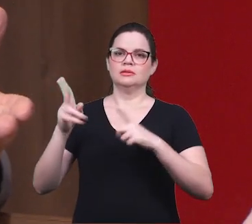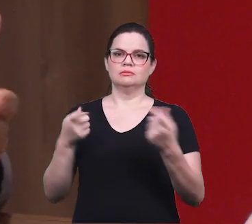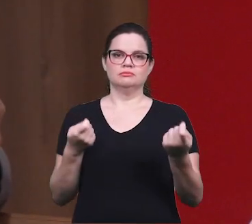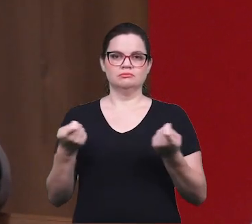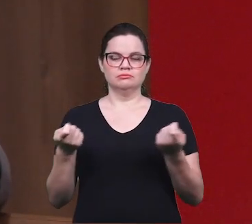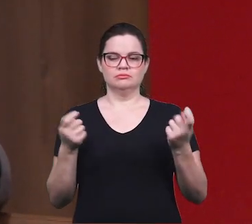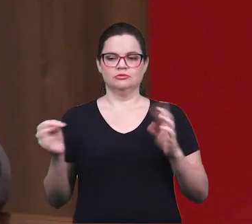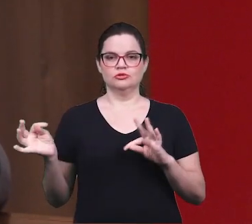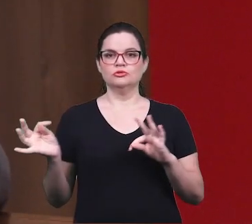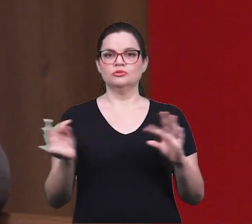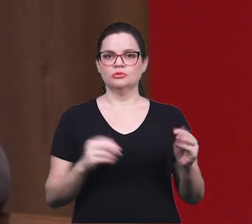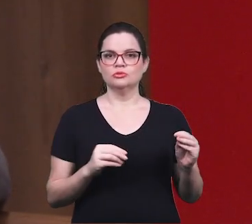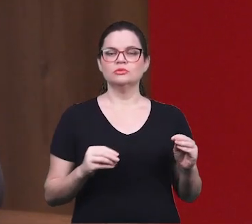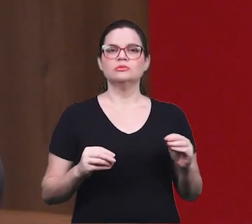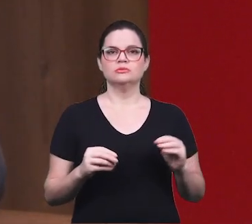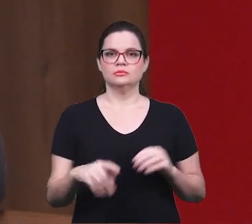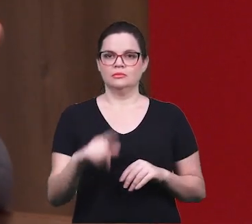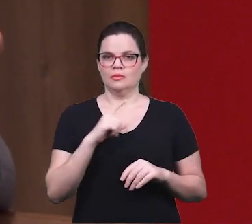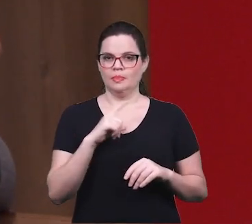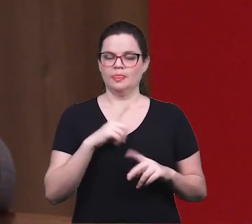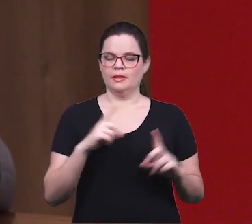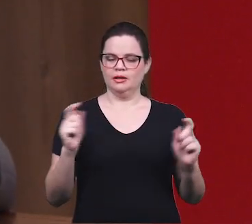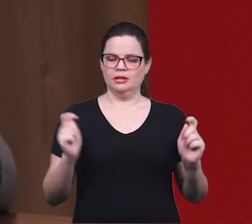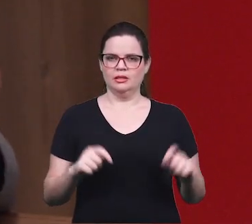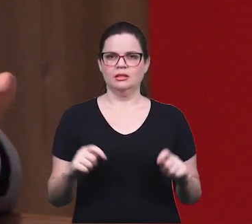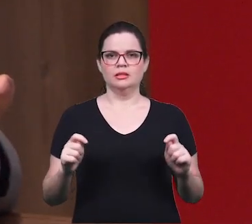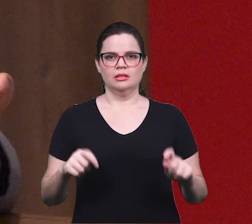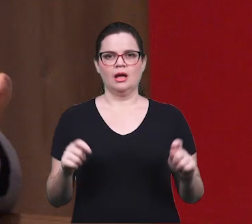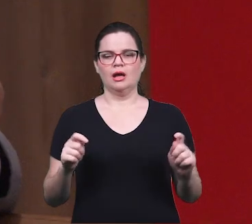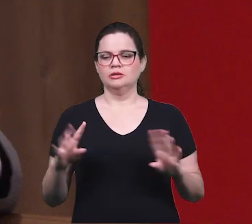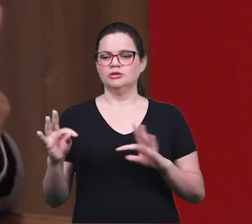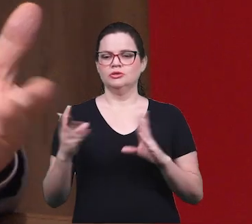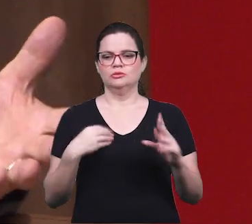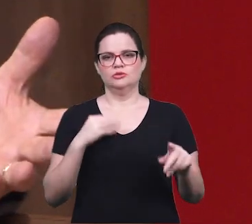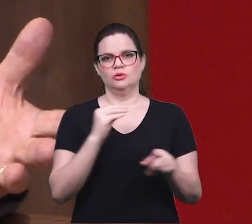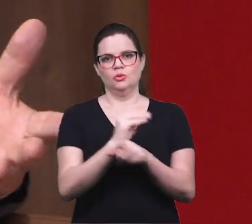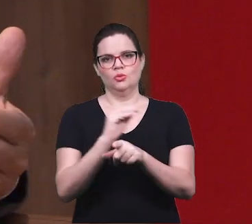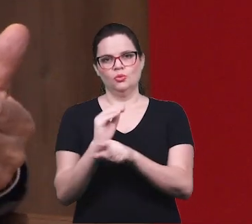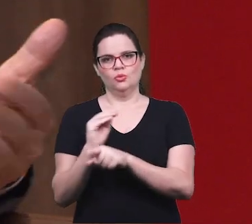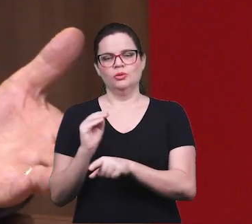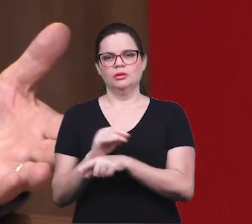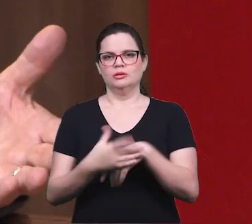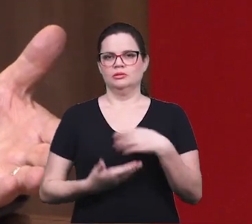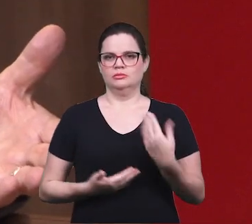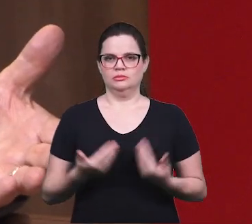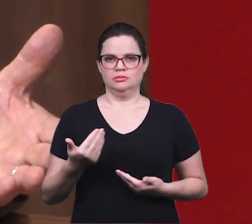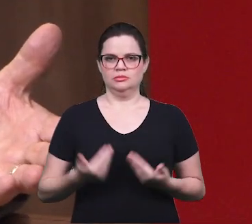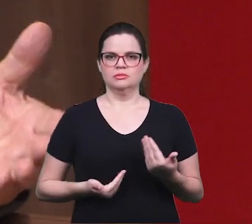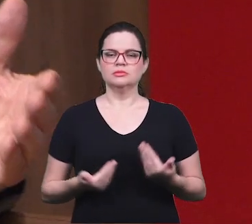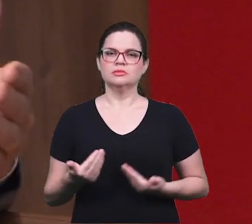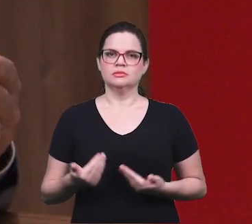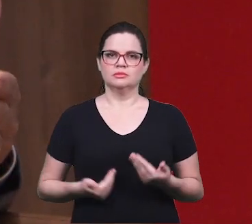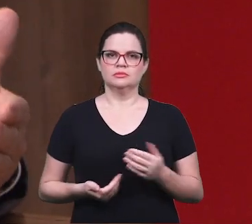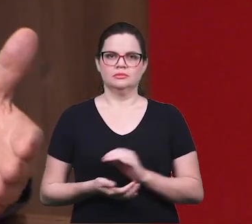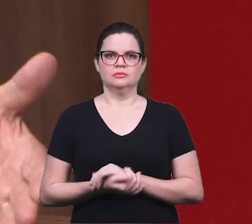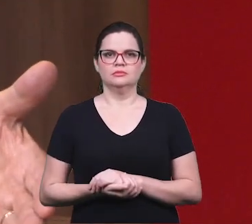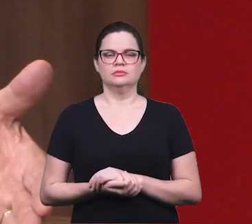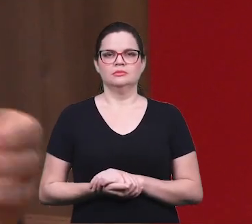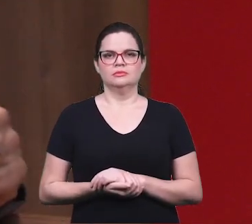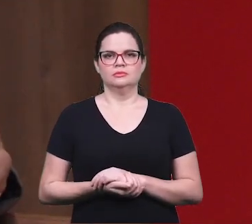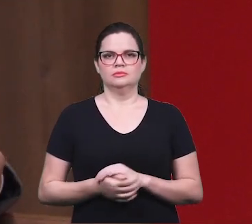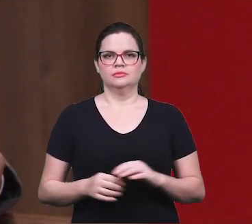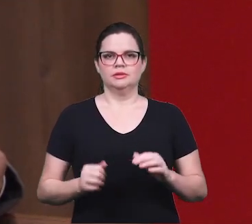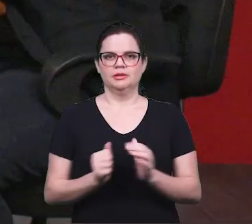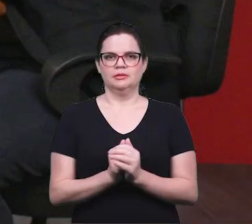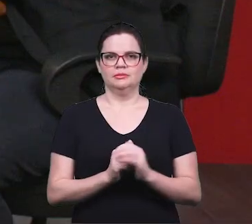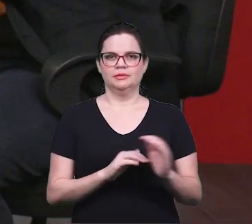comando, é Ele que tem as condições de cuidar da igreja dos seus servos.